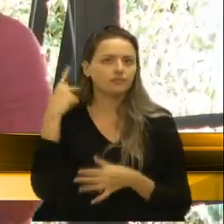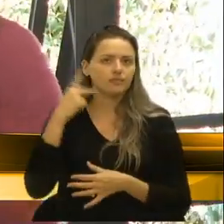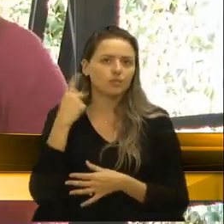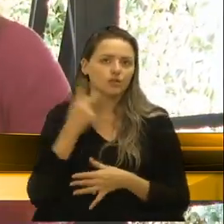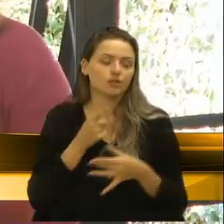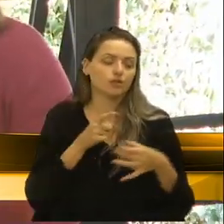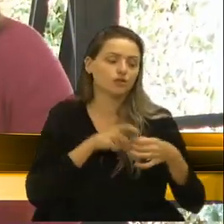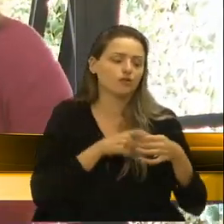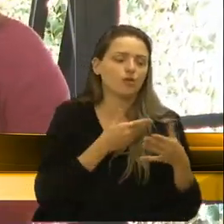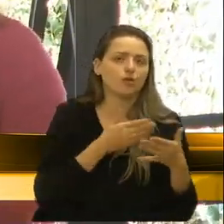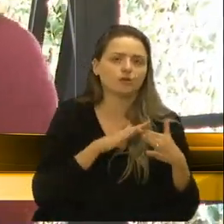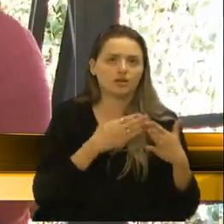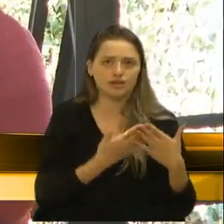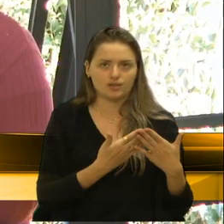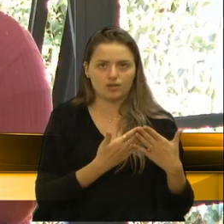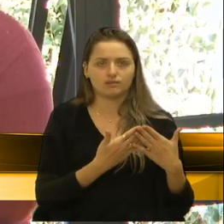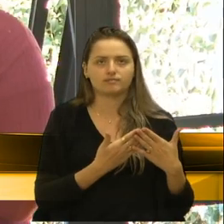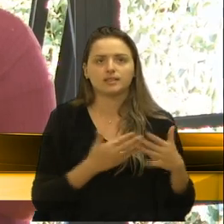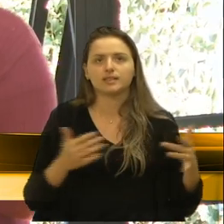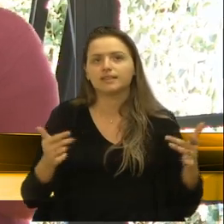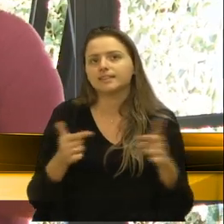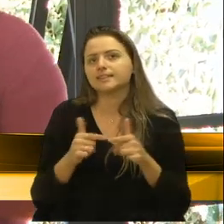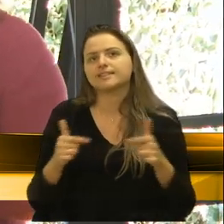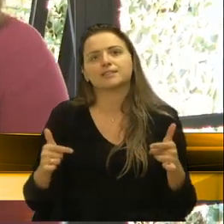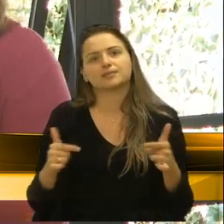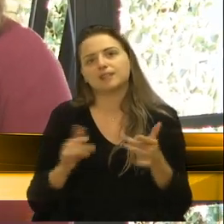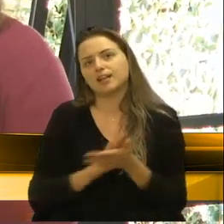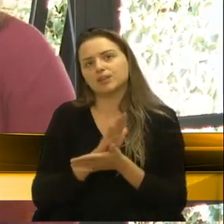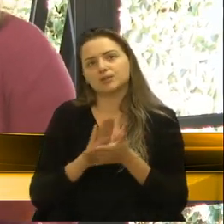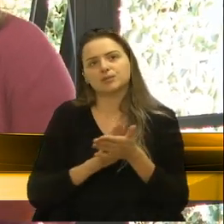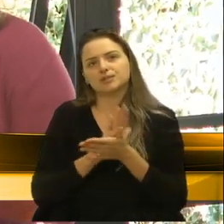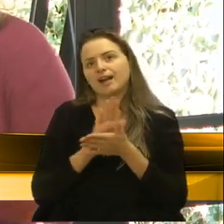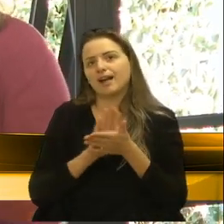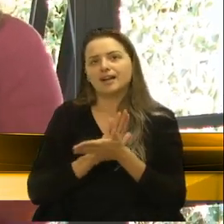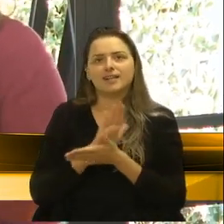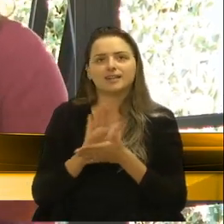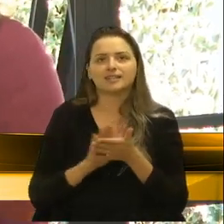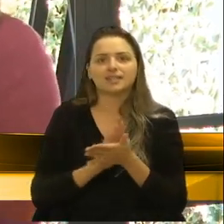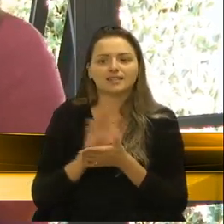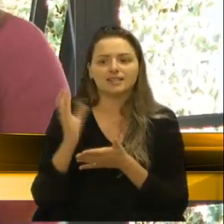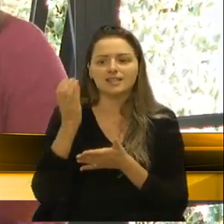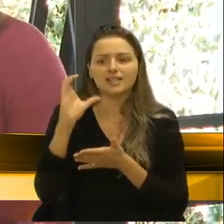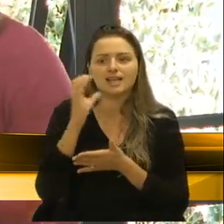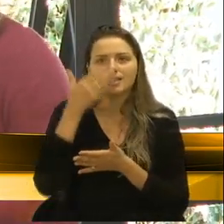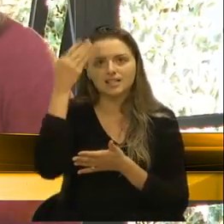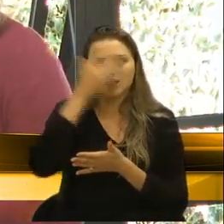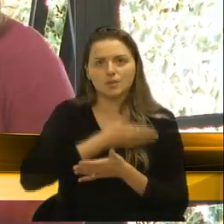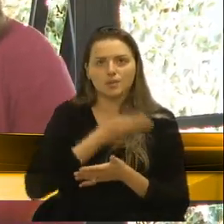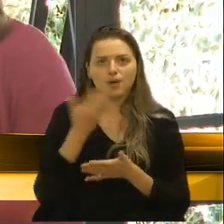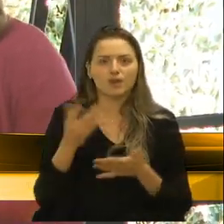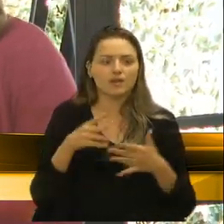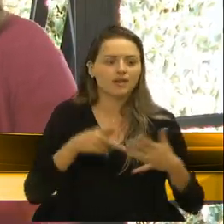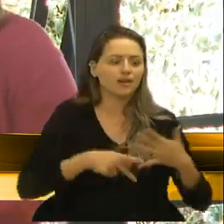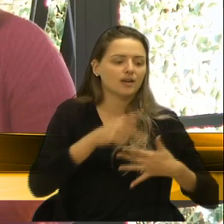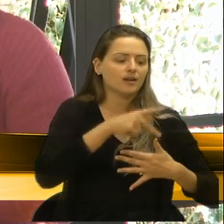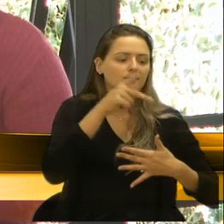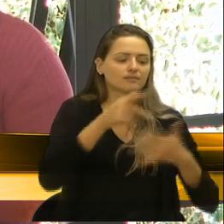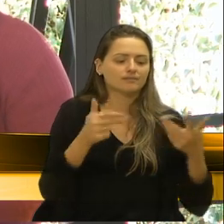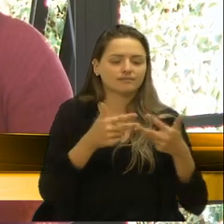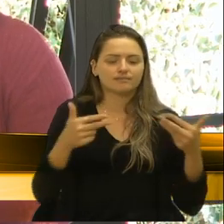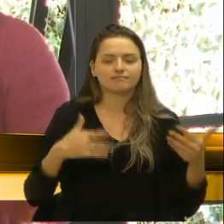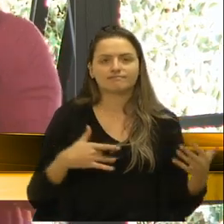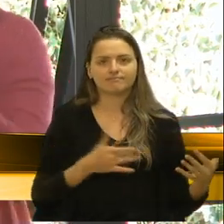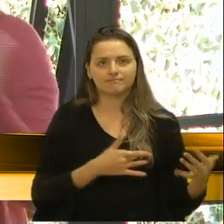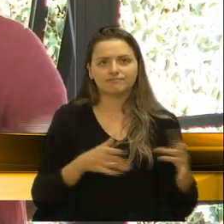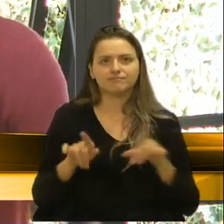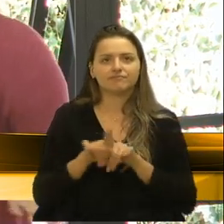sentido, nesse momento, sem nenhum embasamento científico que trate e priorize a questão da saúde. Assim como a